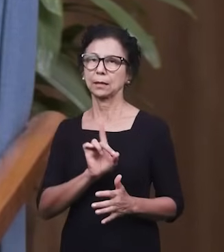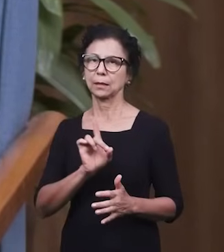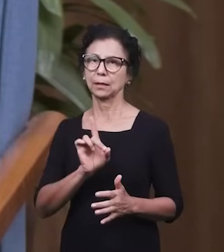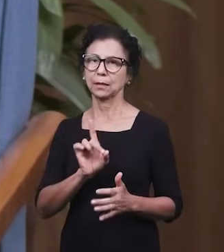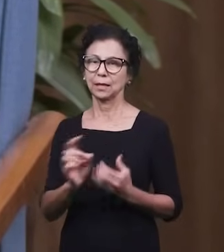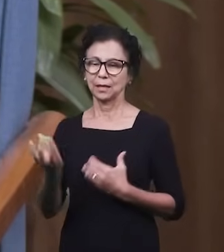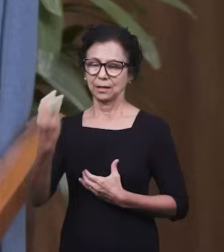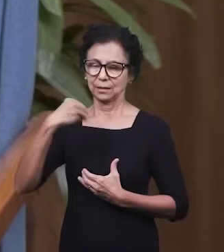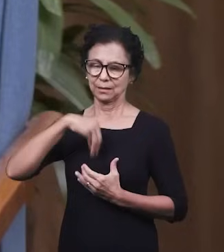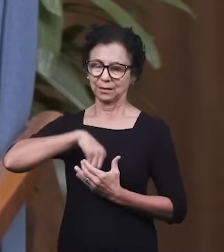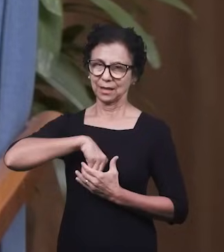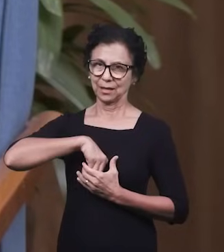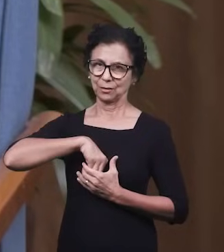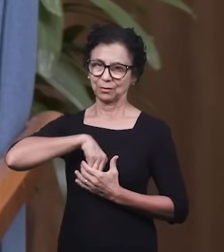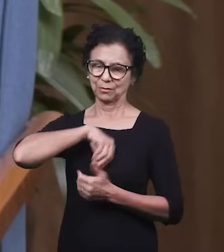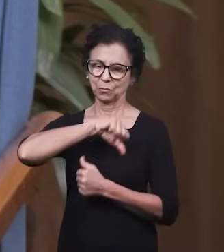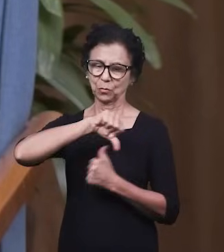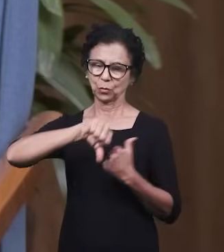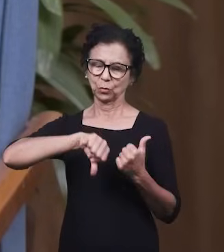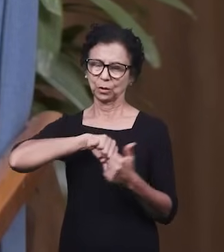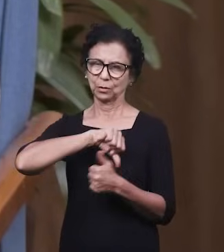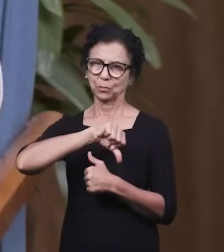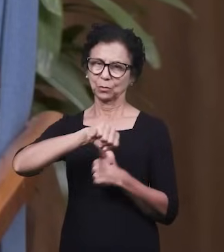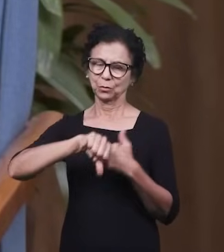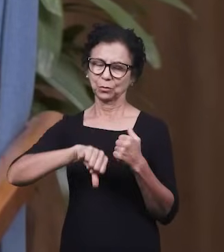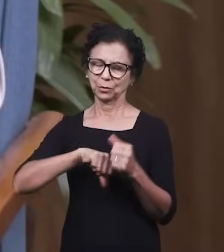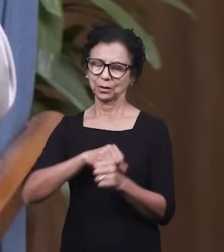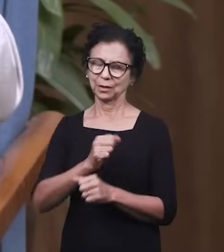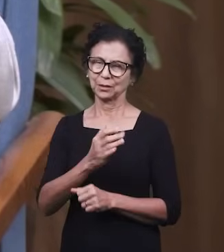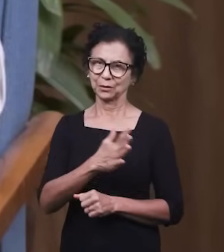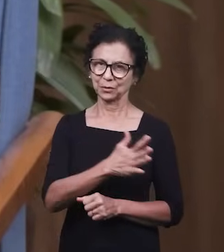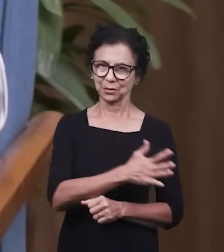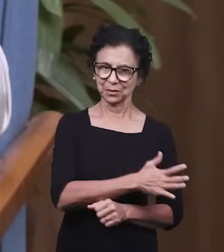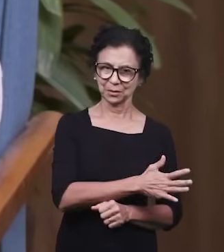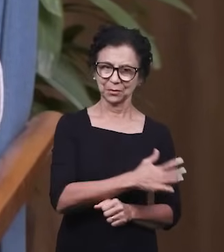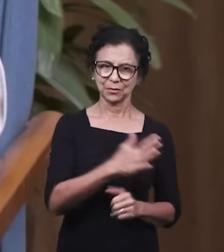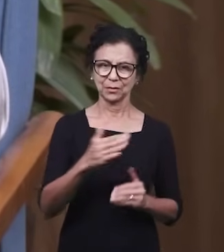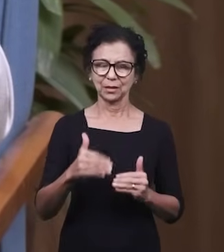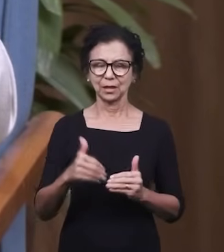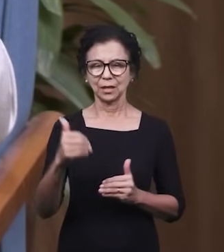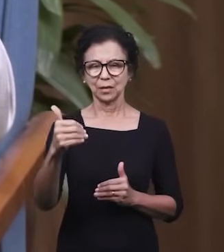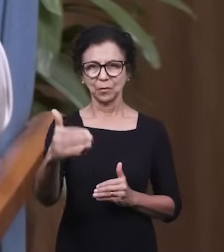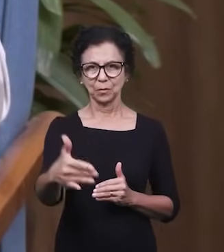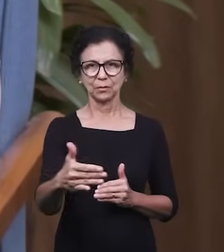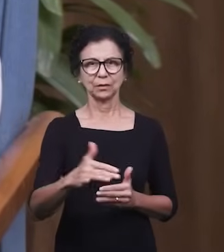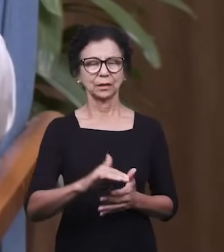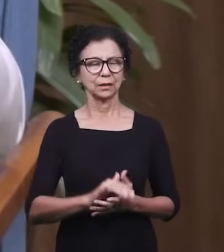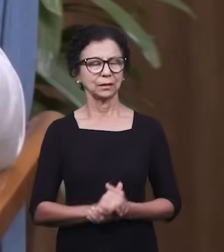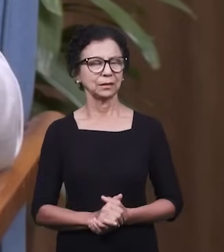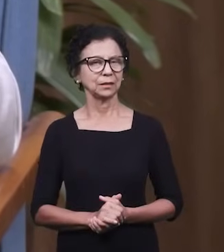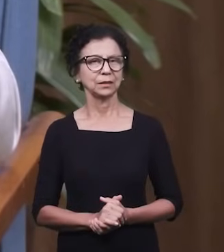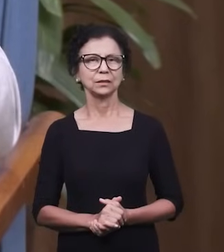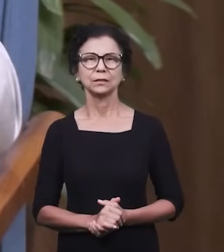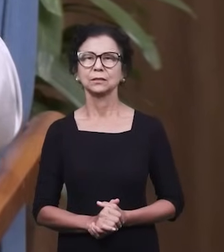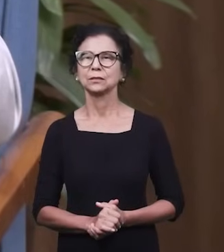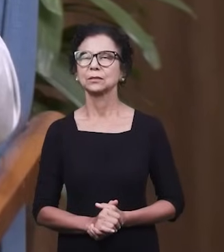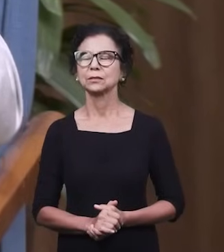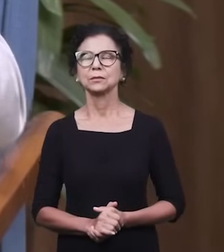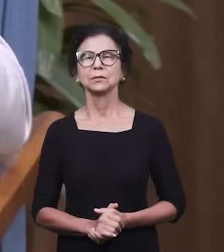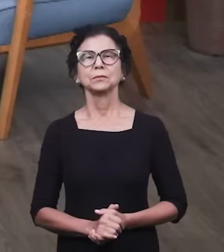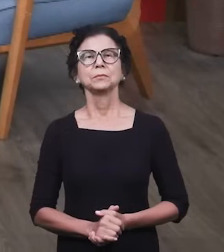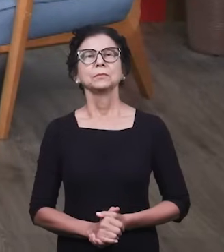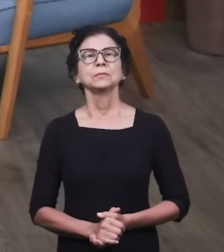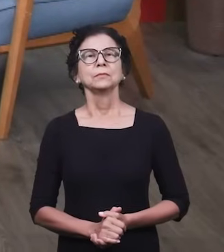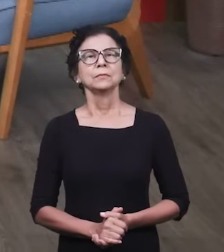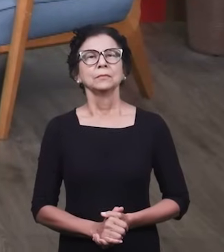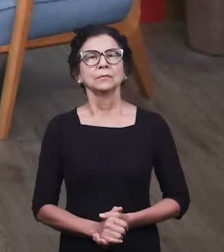dentro para fora, que é maravilhosa, né, e que vai fazer com que ele viva todo o benefício. E a palavra